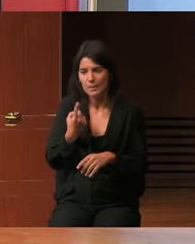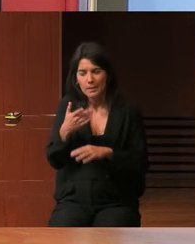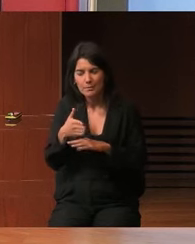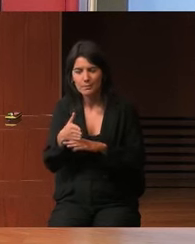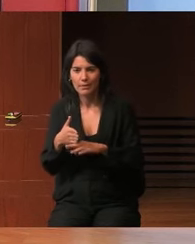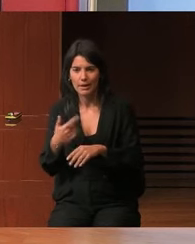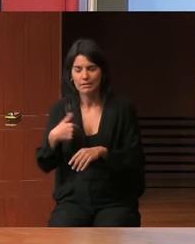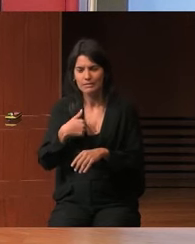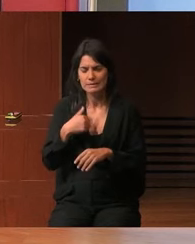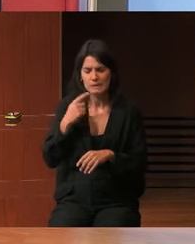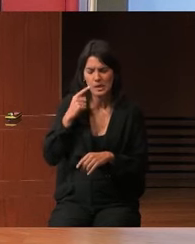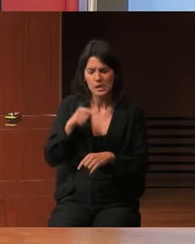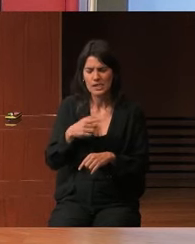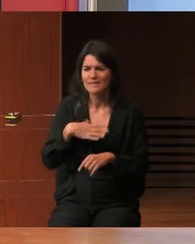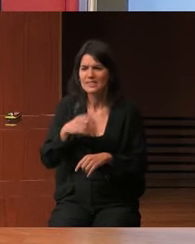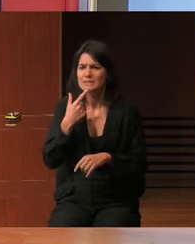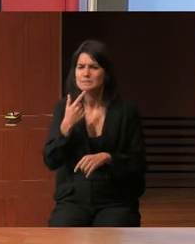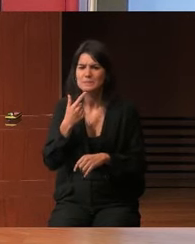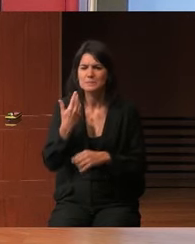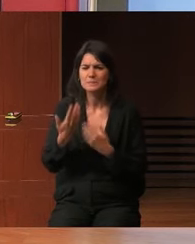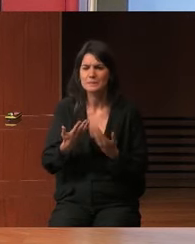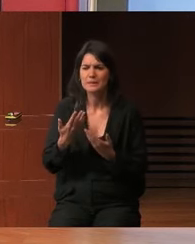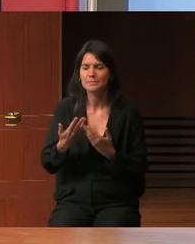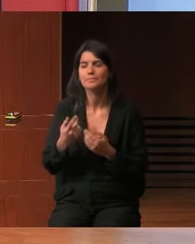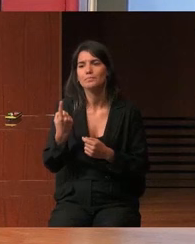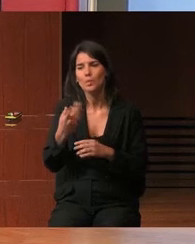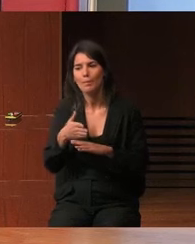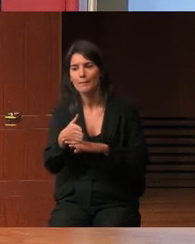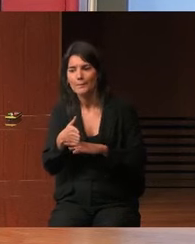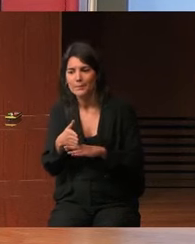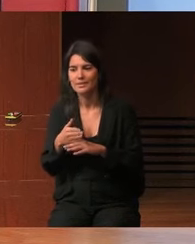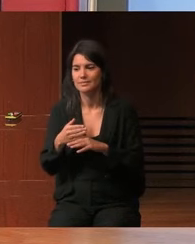que nós tentamos perceber, há uma parte que a investigação